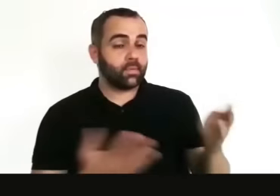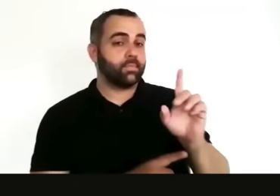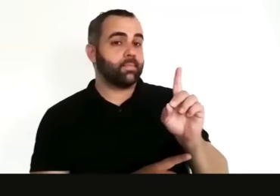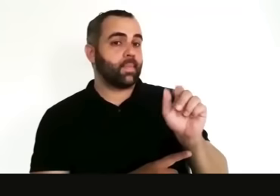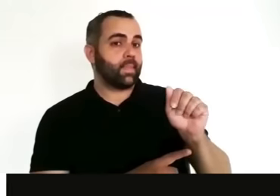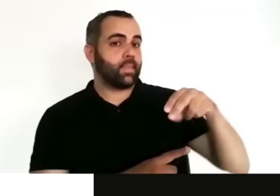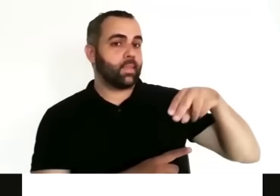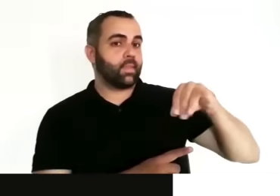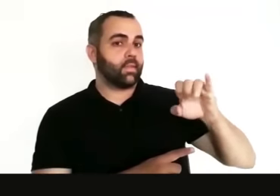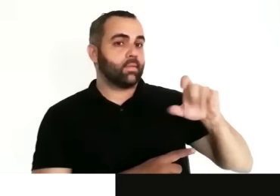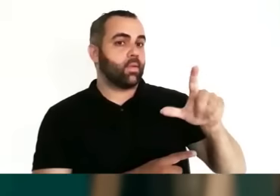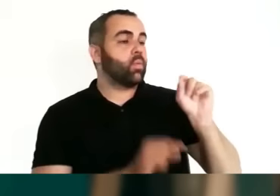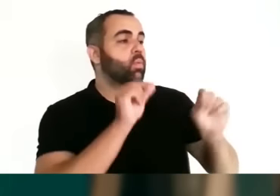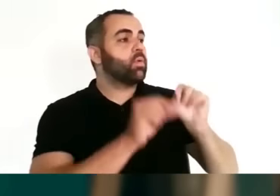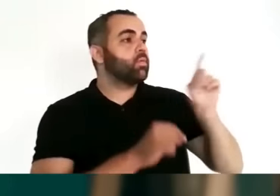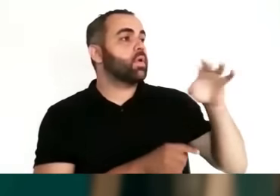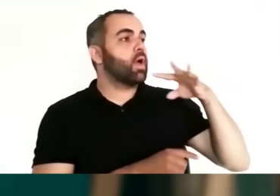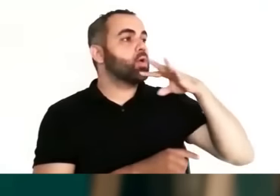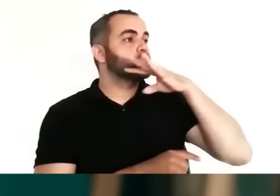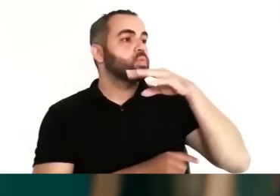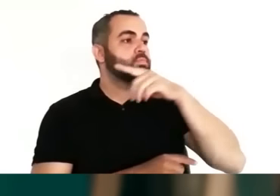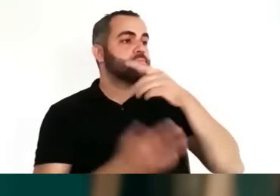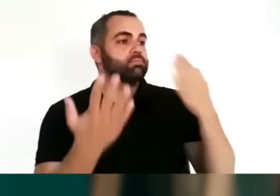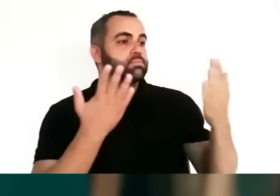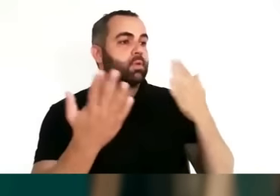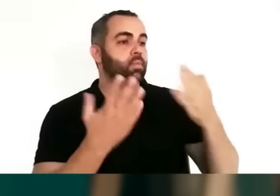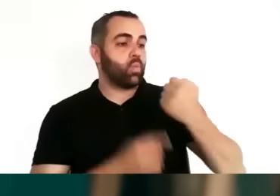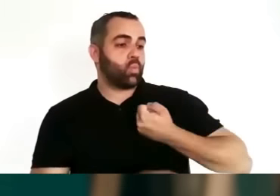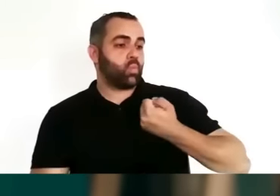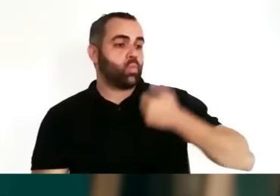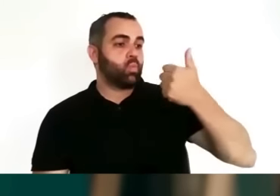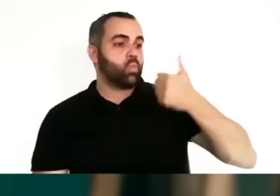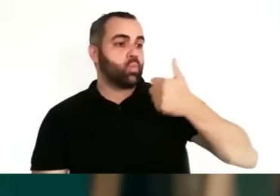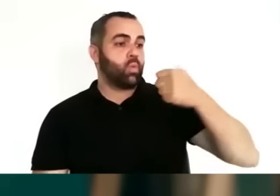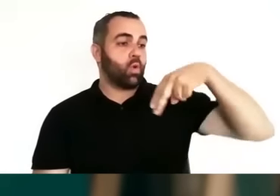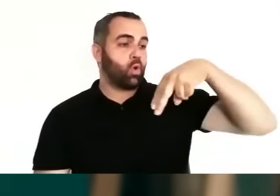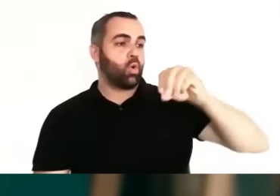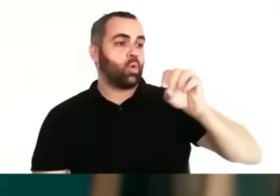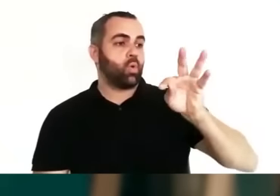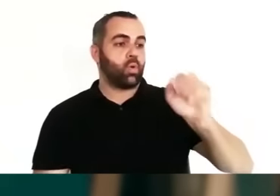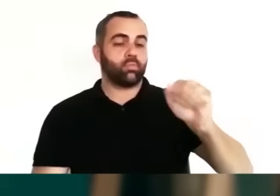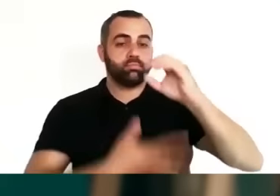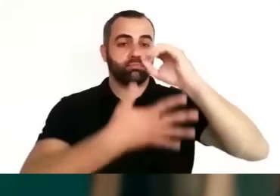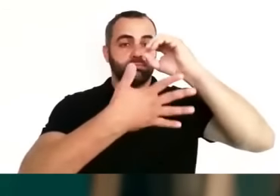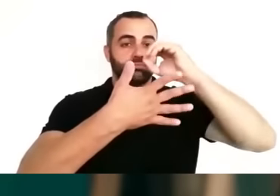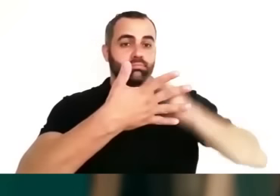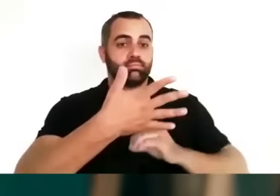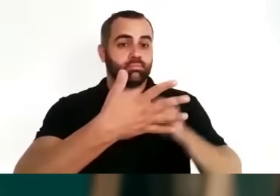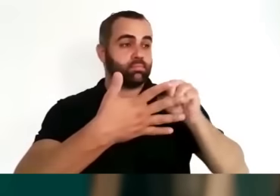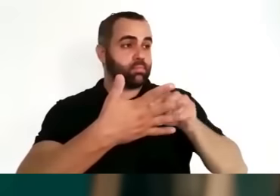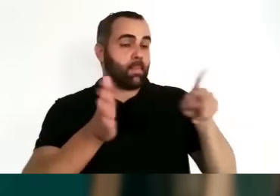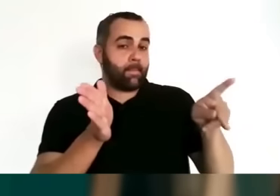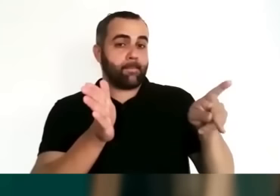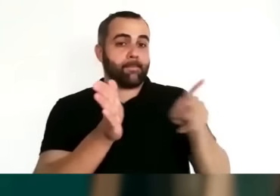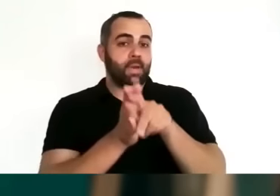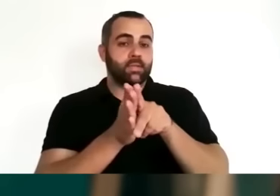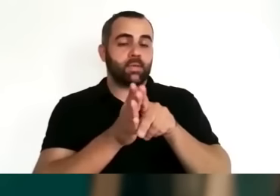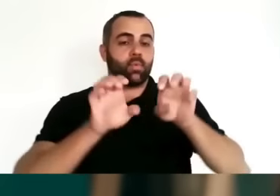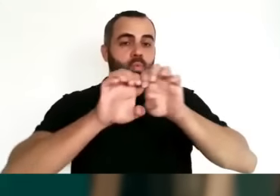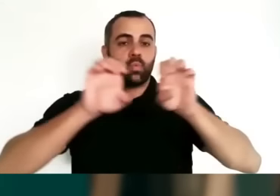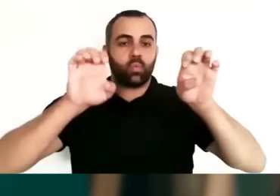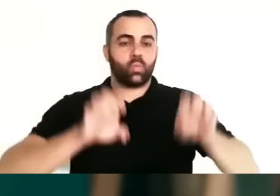Então, Daniel, o que você achou desse parâmetro número 1? A nota reharmonizada pertence à estrutura do